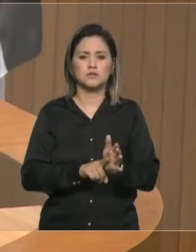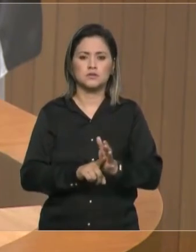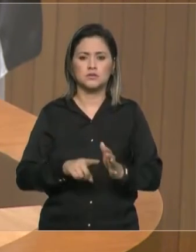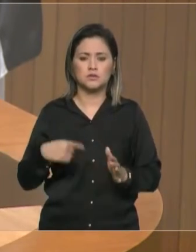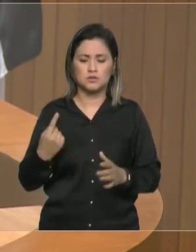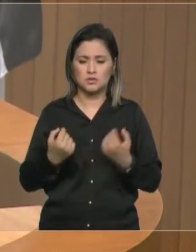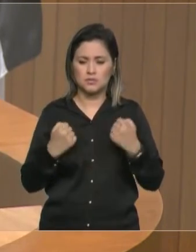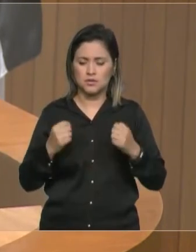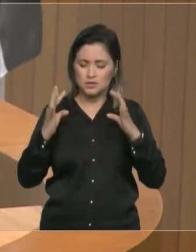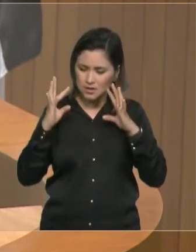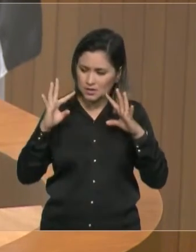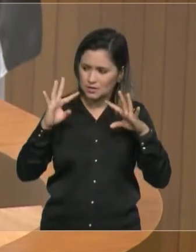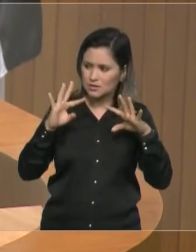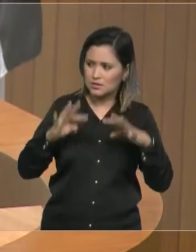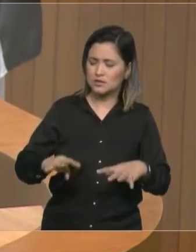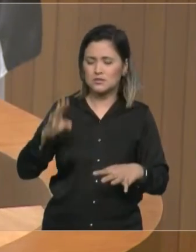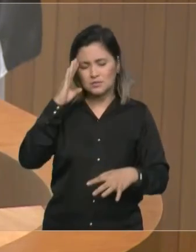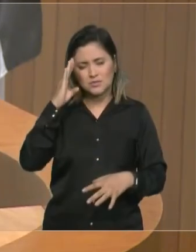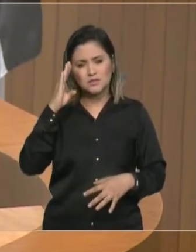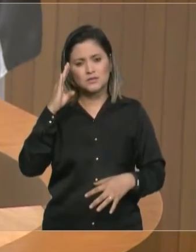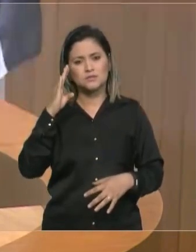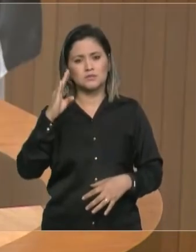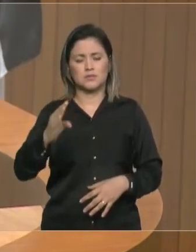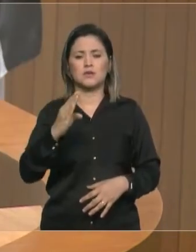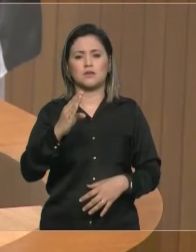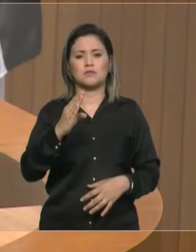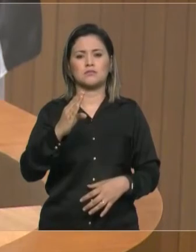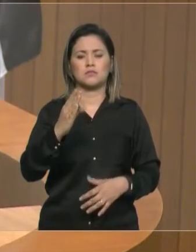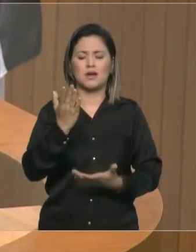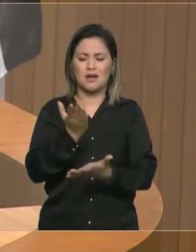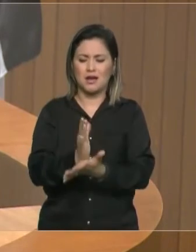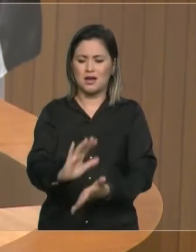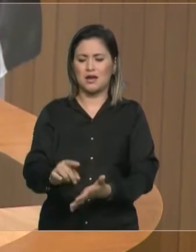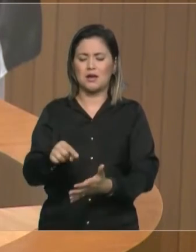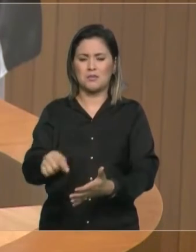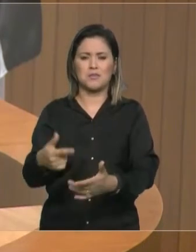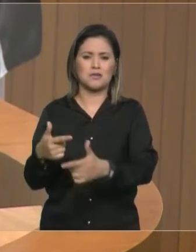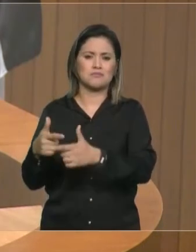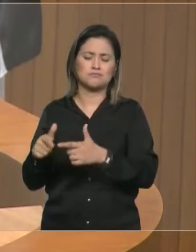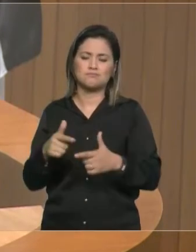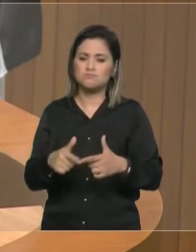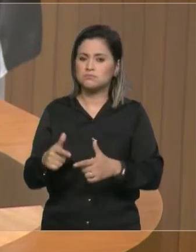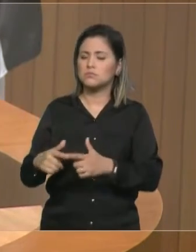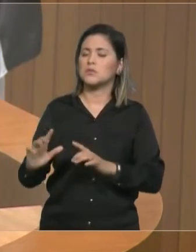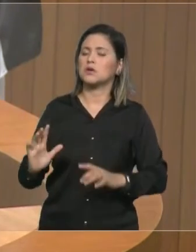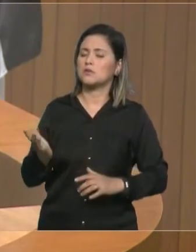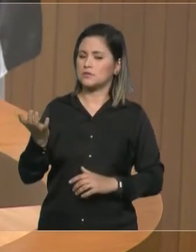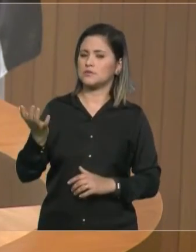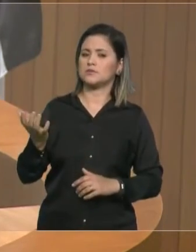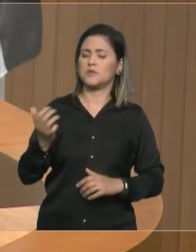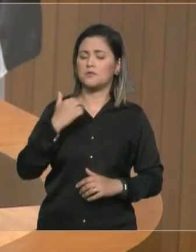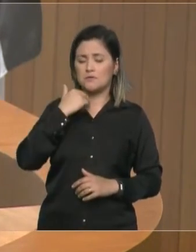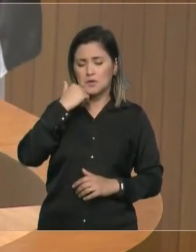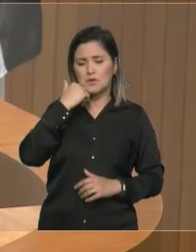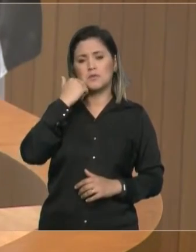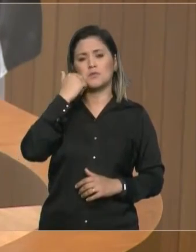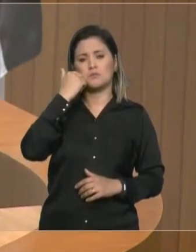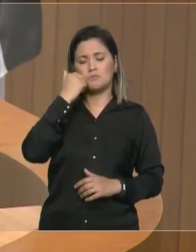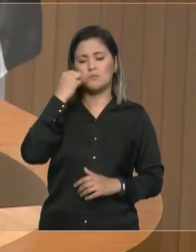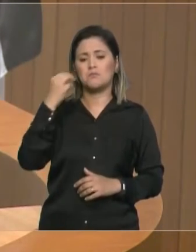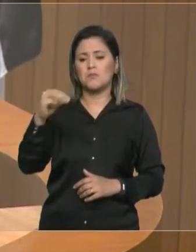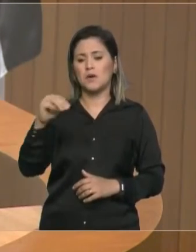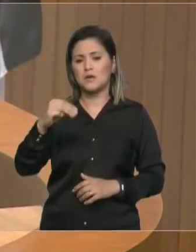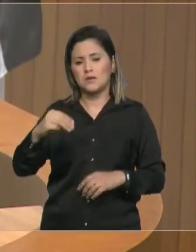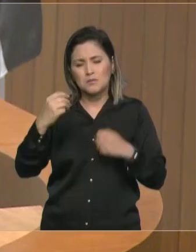disse, como uma prioridade para acabar com esses crimes que acontecem no dia a dia. É uma vergonha nacional e o Maranhão